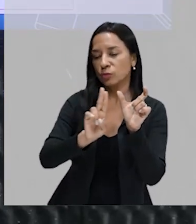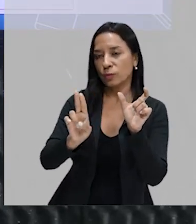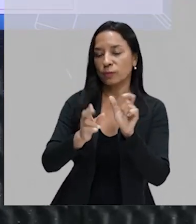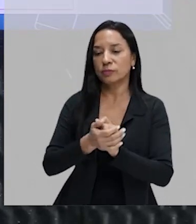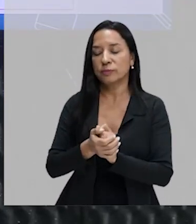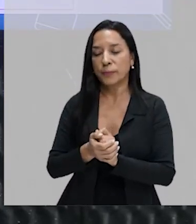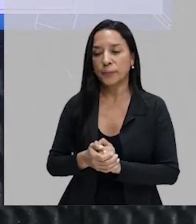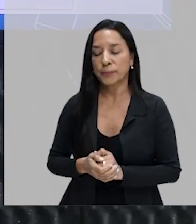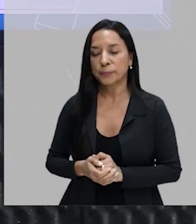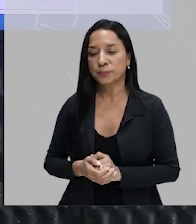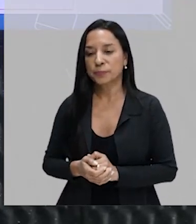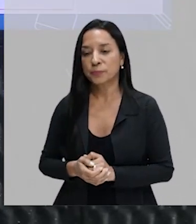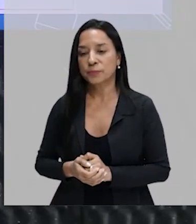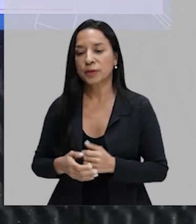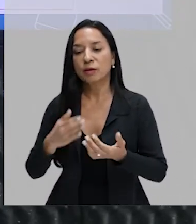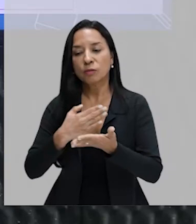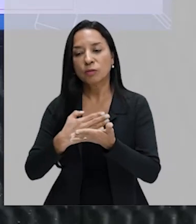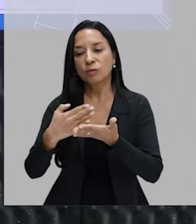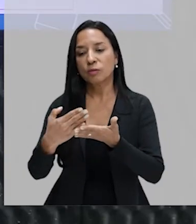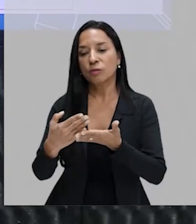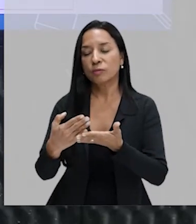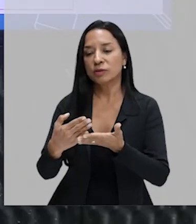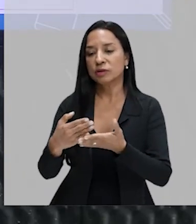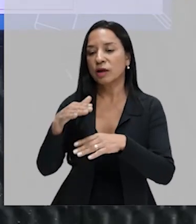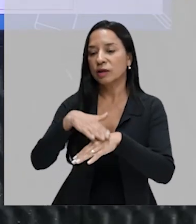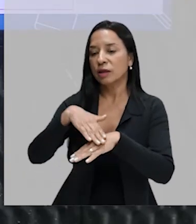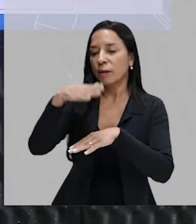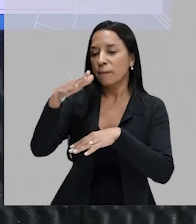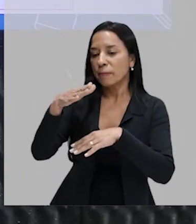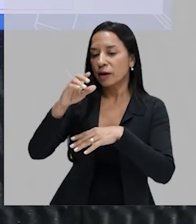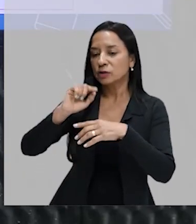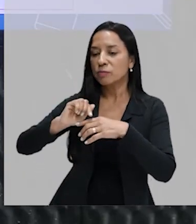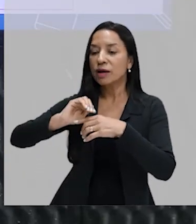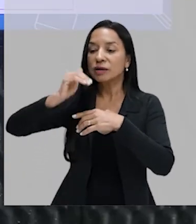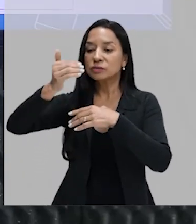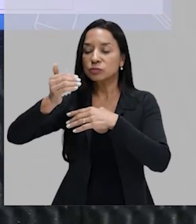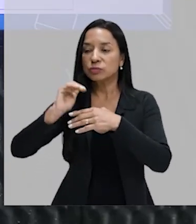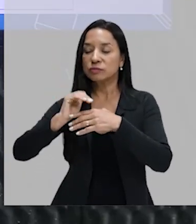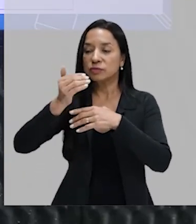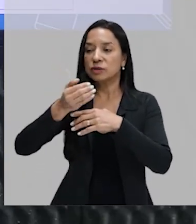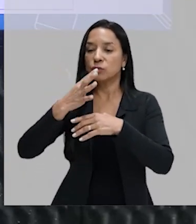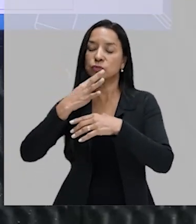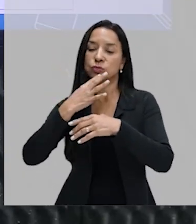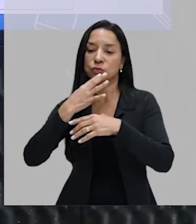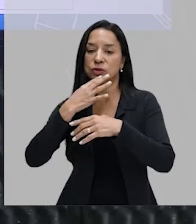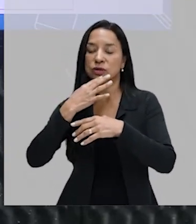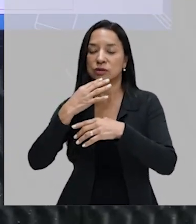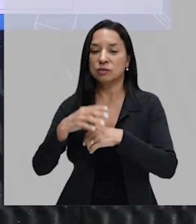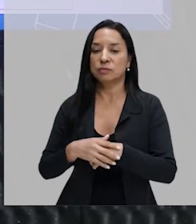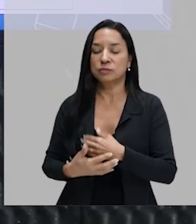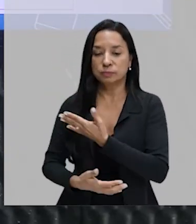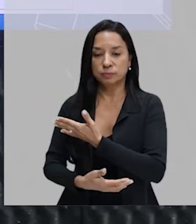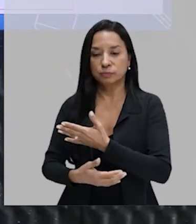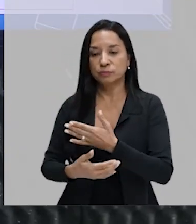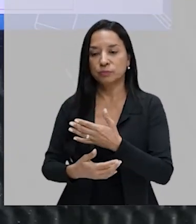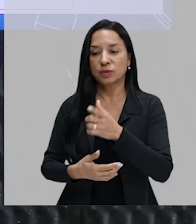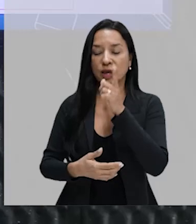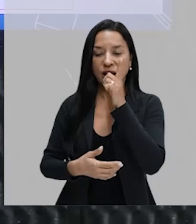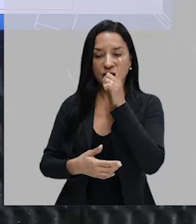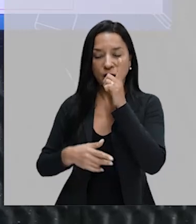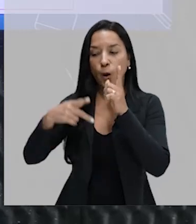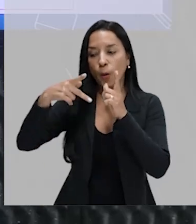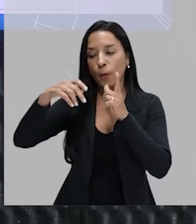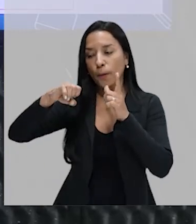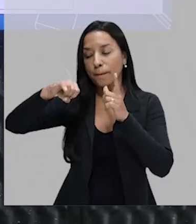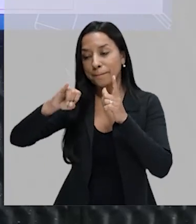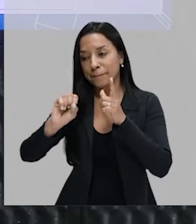masculino. E eu vou começar na parte mais superficial que nós já conhecemos, né? O pênis ele é conhecido